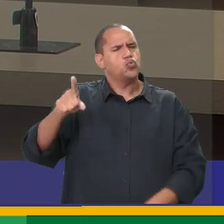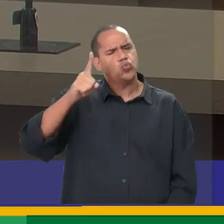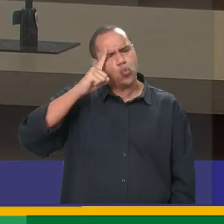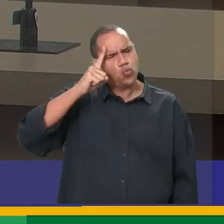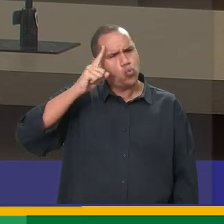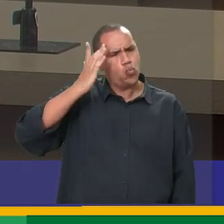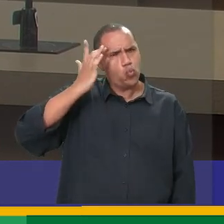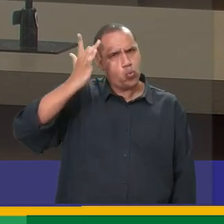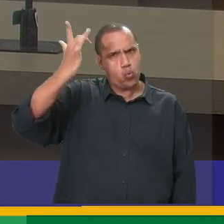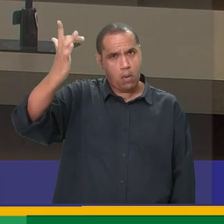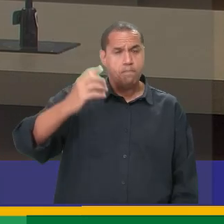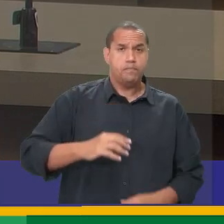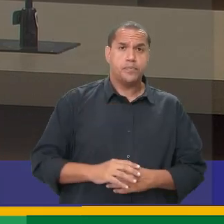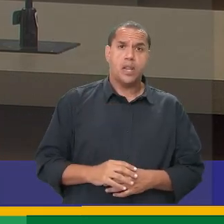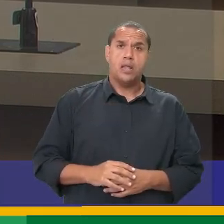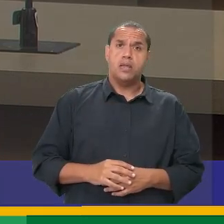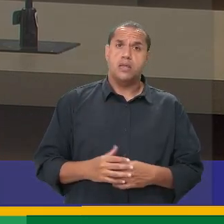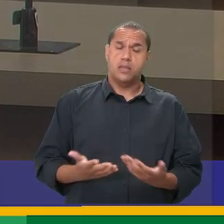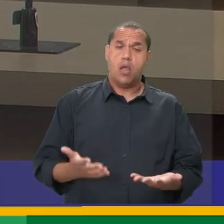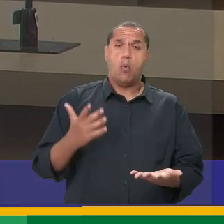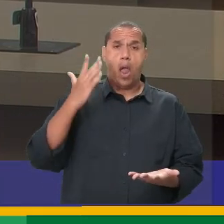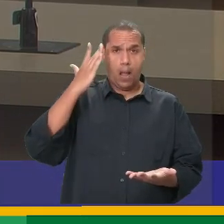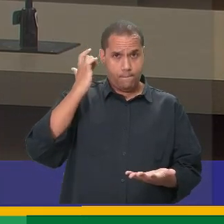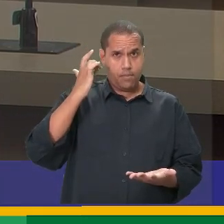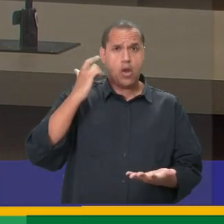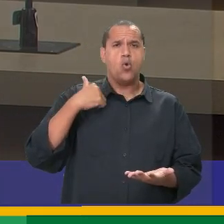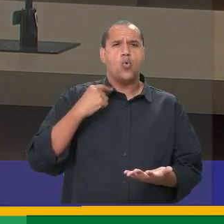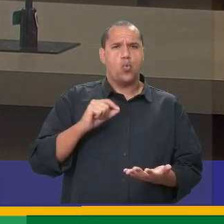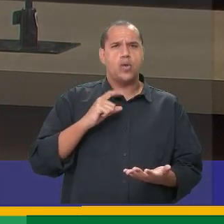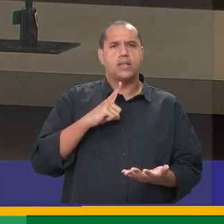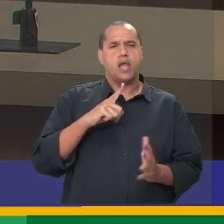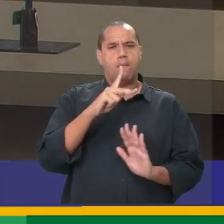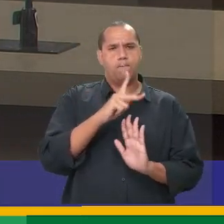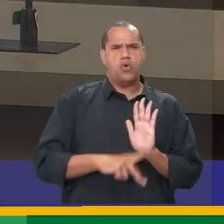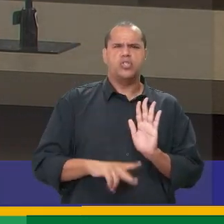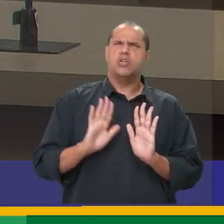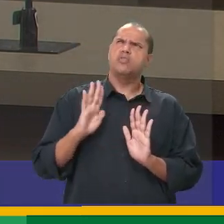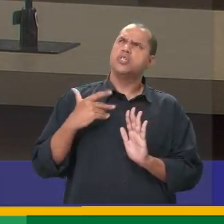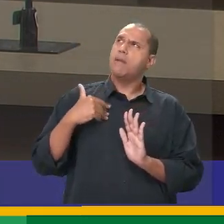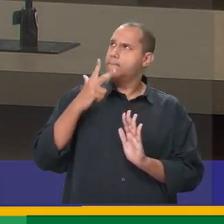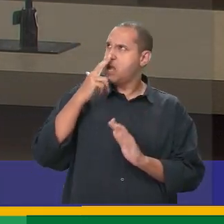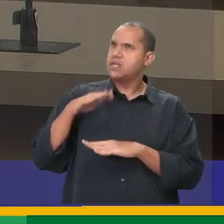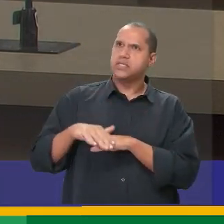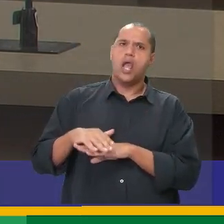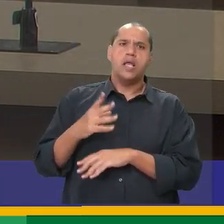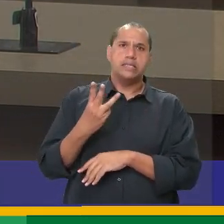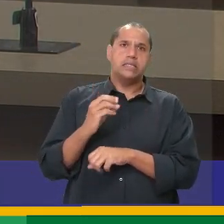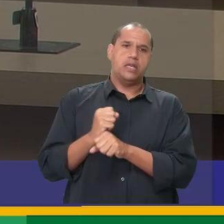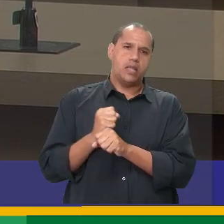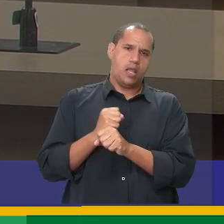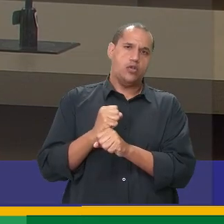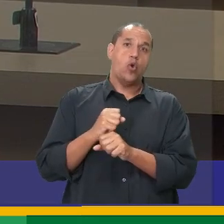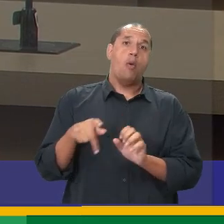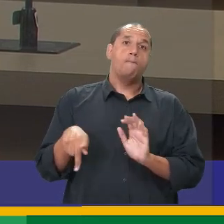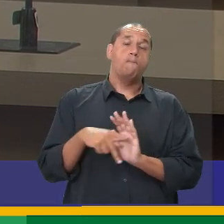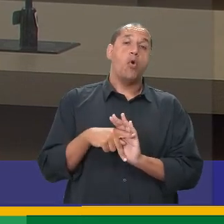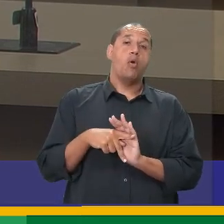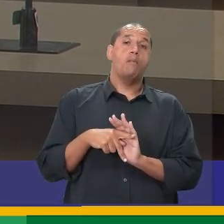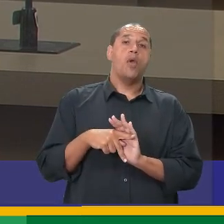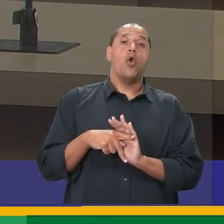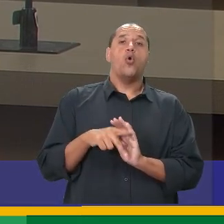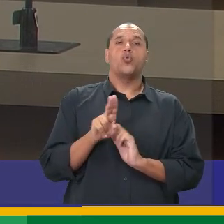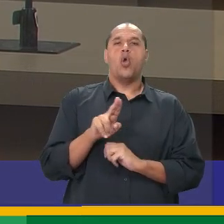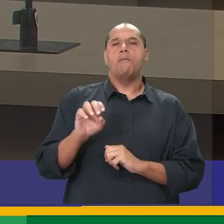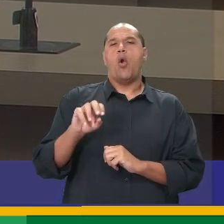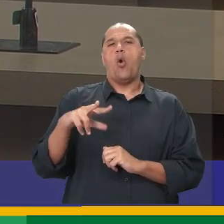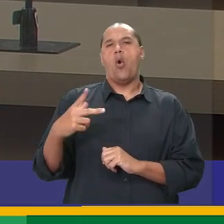mesmo mais um tem um projeto que nós acompanhamos que ele tem 30 anos que é o um projeto do Instituto da alã amanhã faz